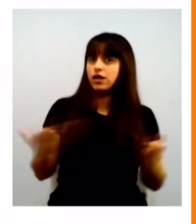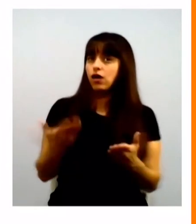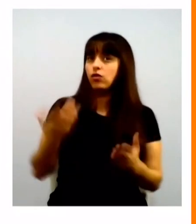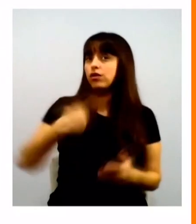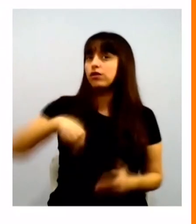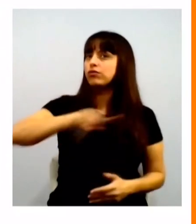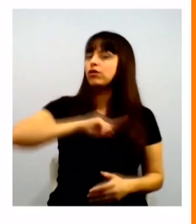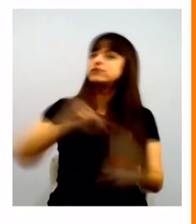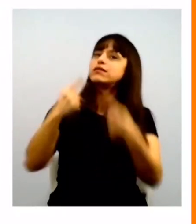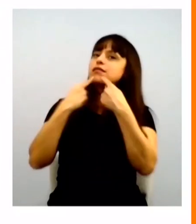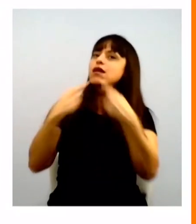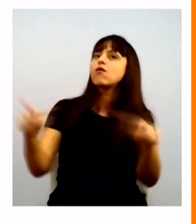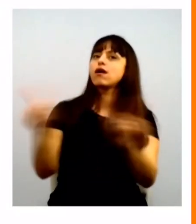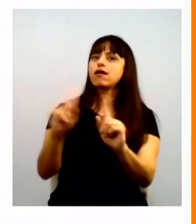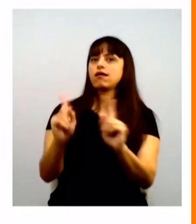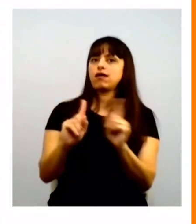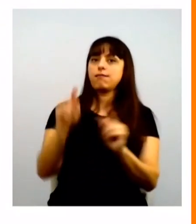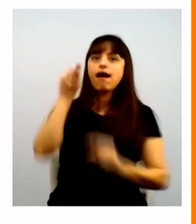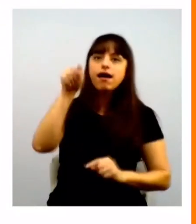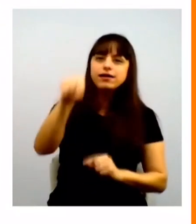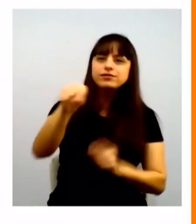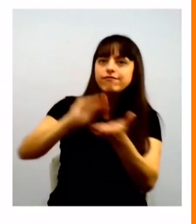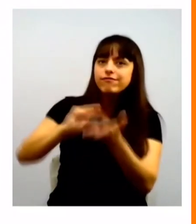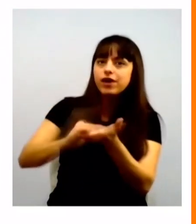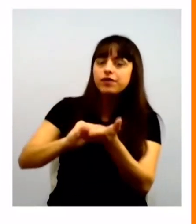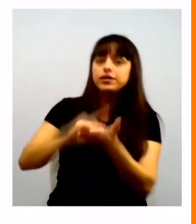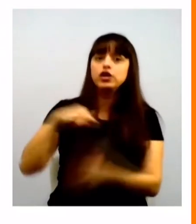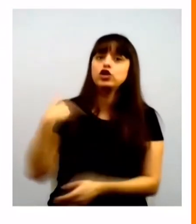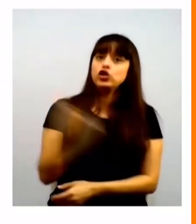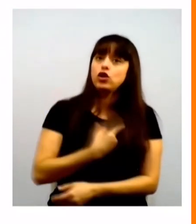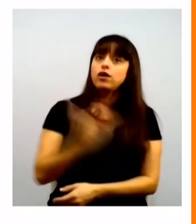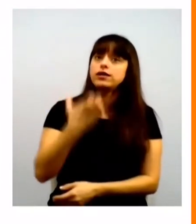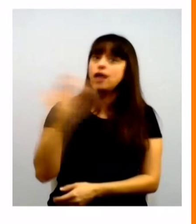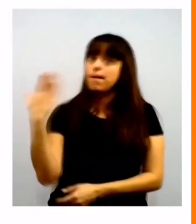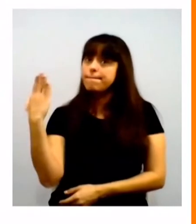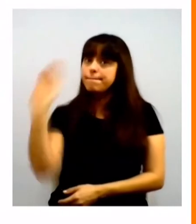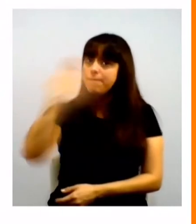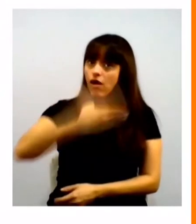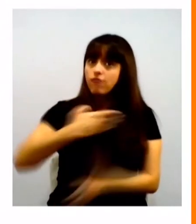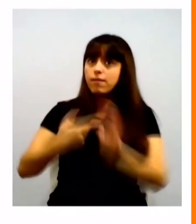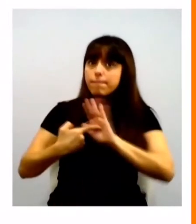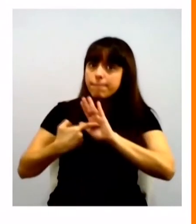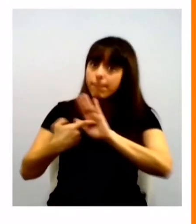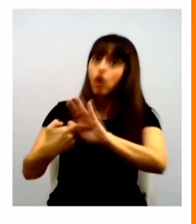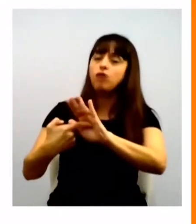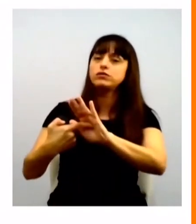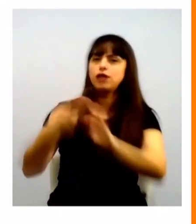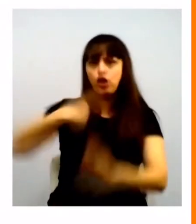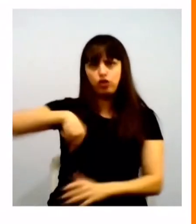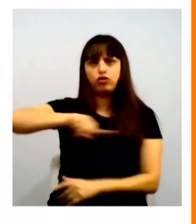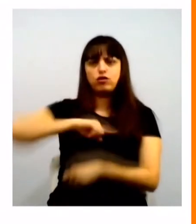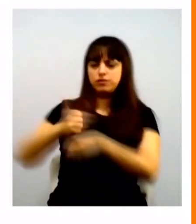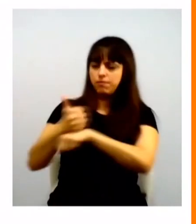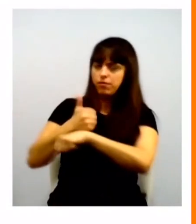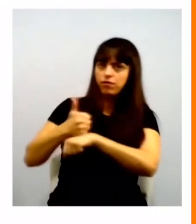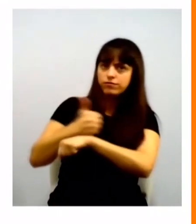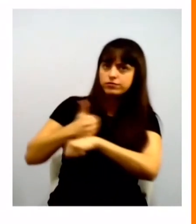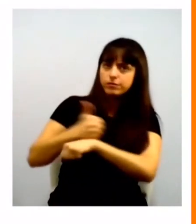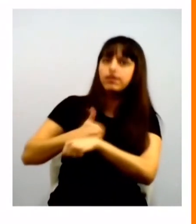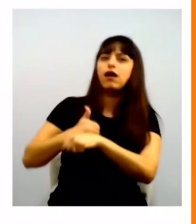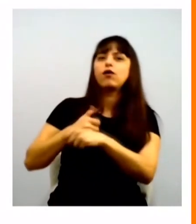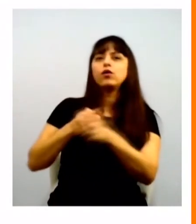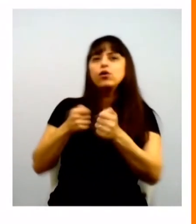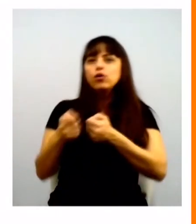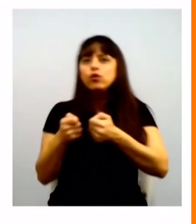isto, mas o que temos de demonstrar nós, a gente de cultura, temos de demonstrar com a nossa